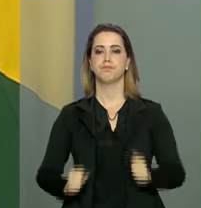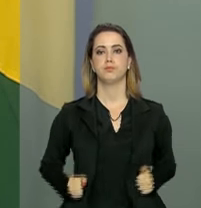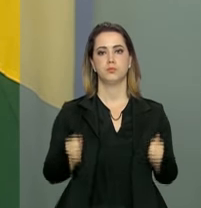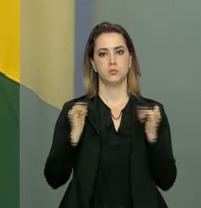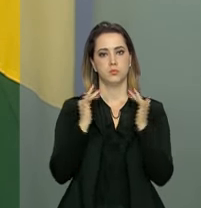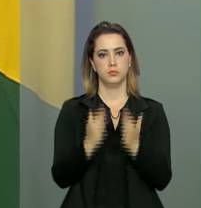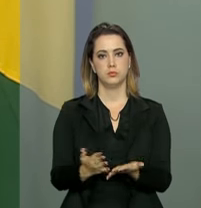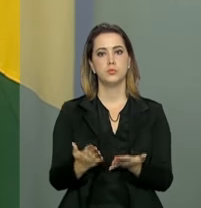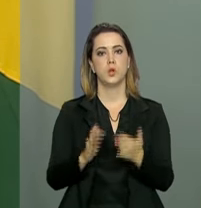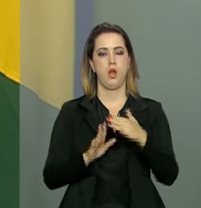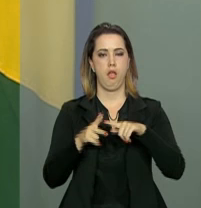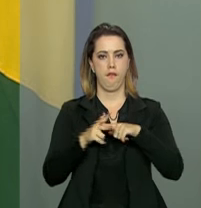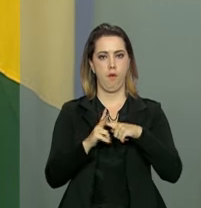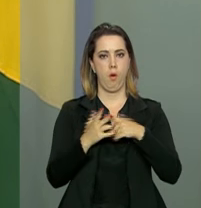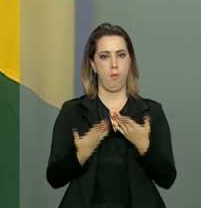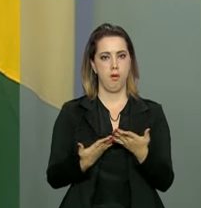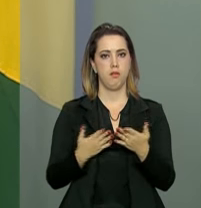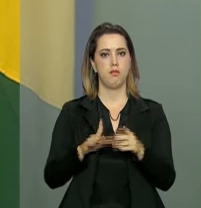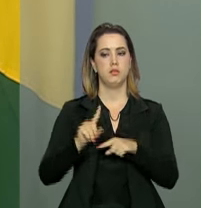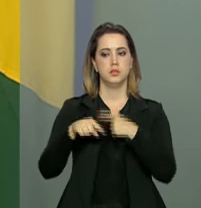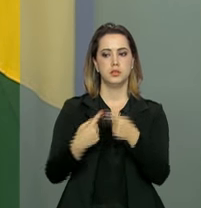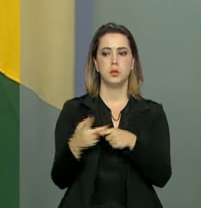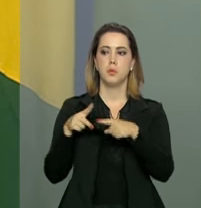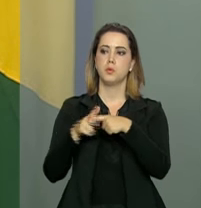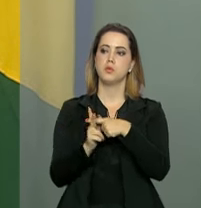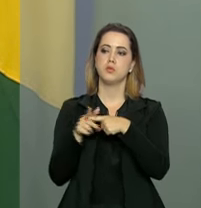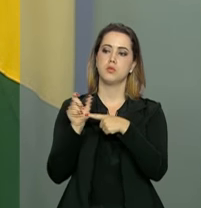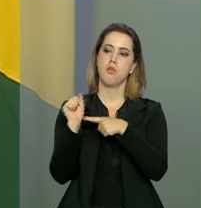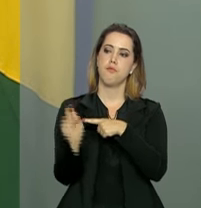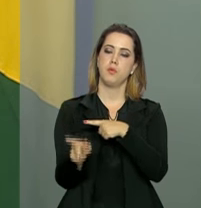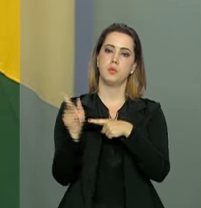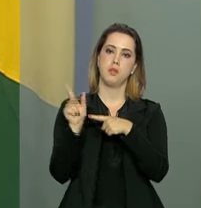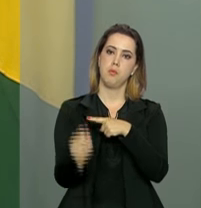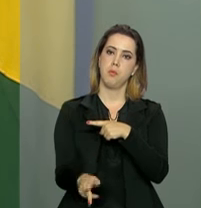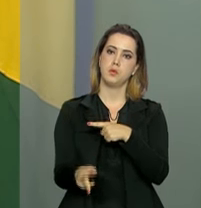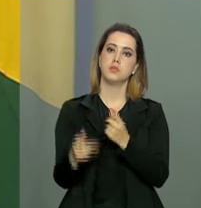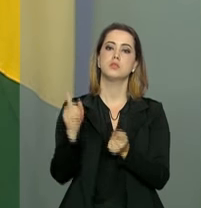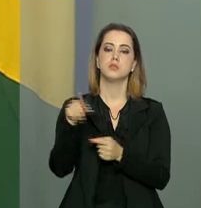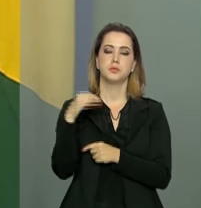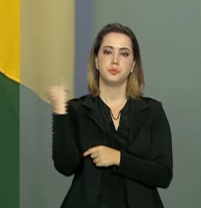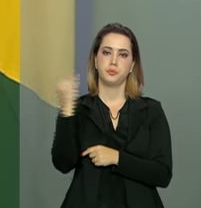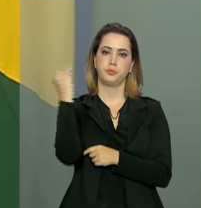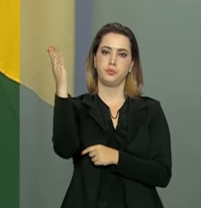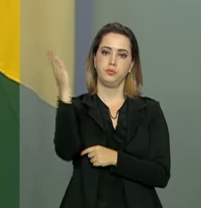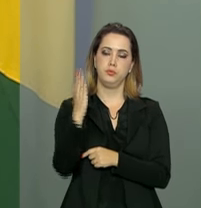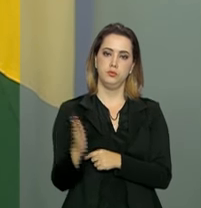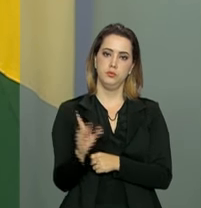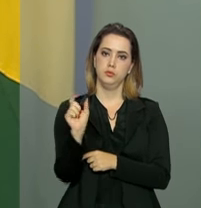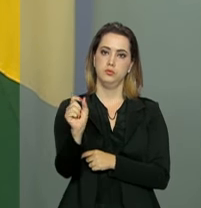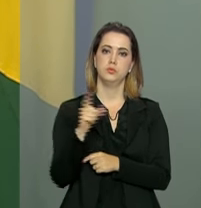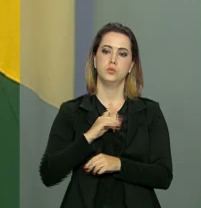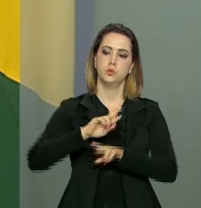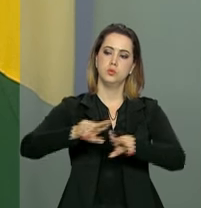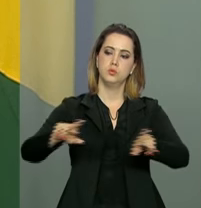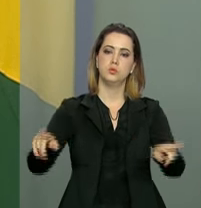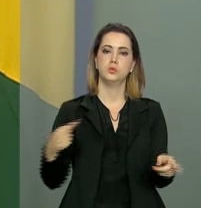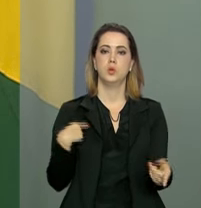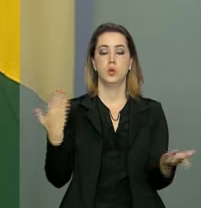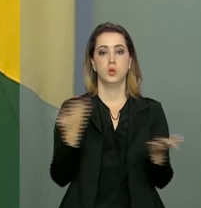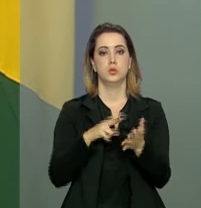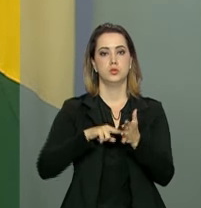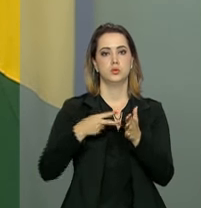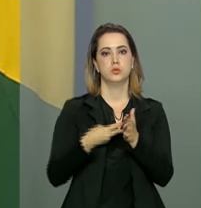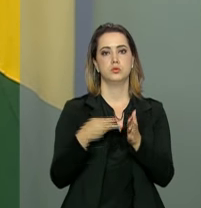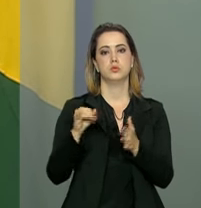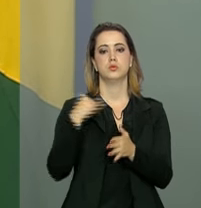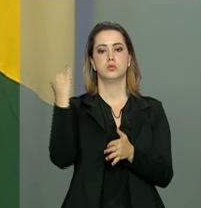nós vamos fazer ao depois a reforma previdenciária indispensável para o país e outras tantas. Portanto, tem uma simbologia hoje, Bruno,